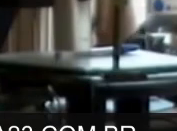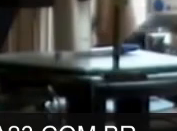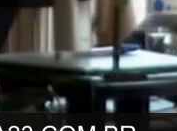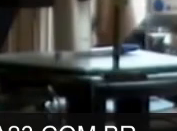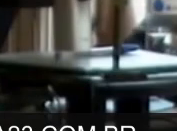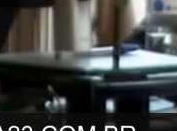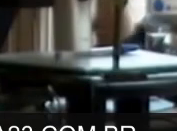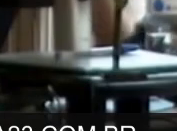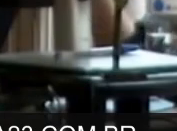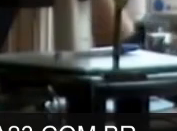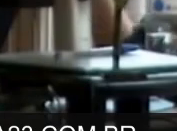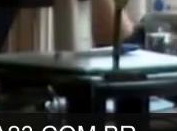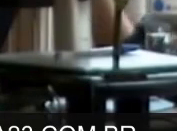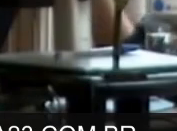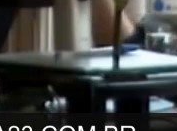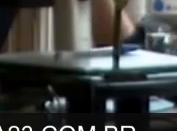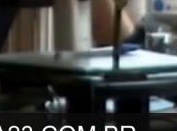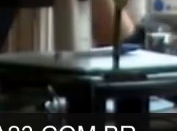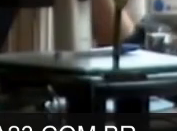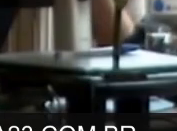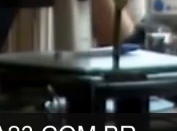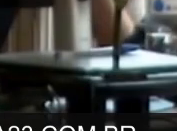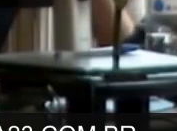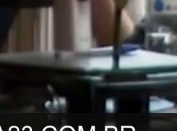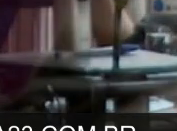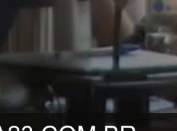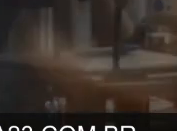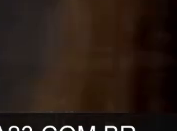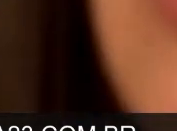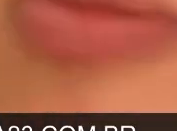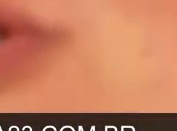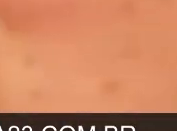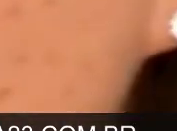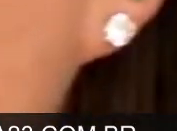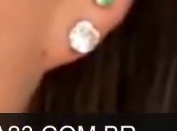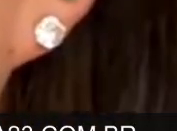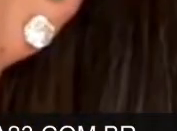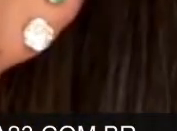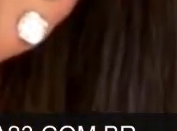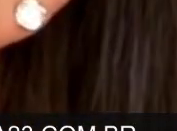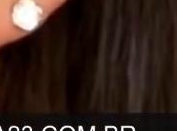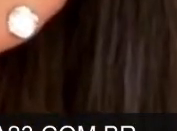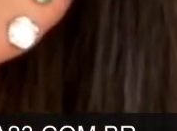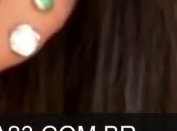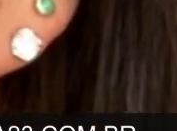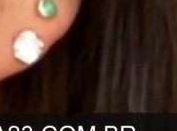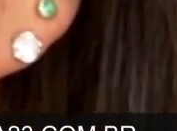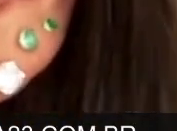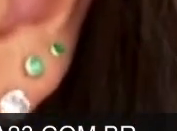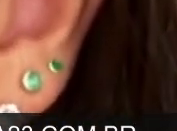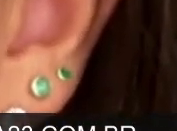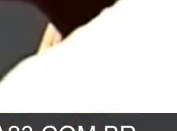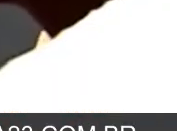Como que funciona a recuperação, todo o acompanhamento dos profissionais